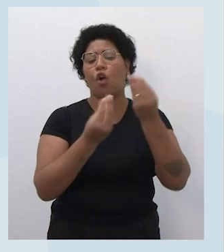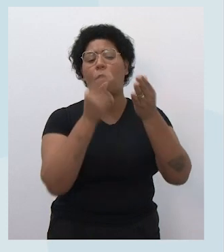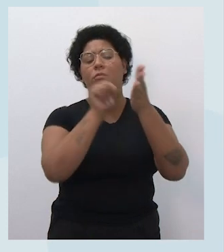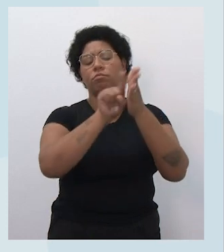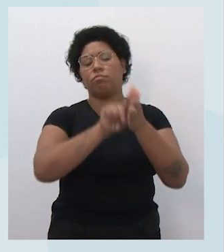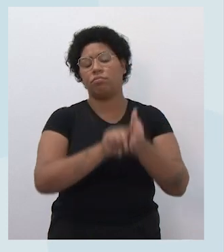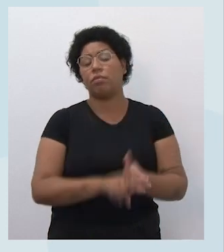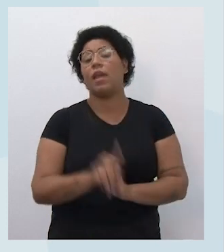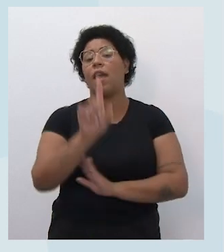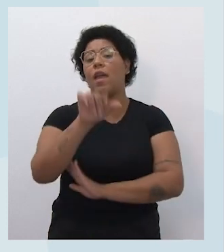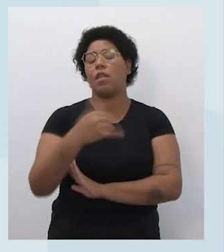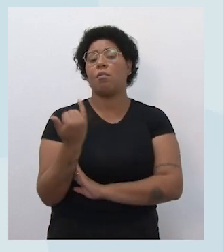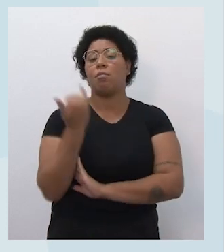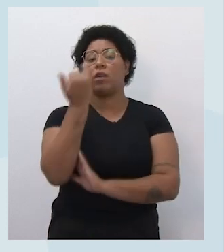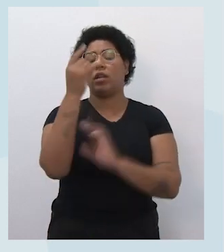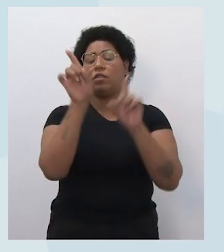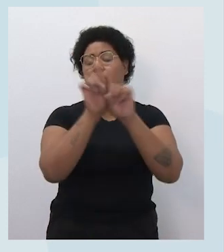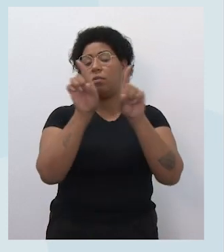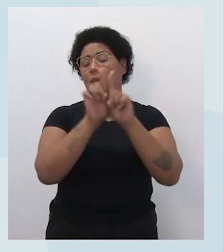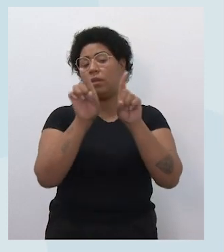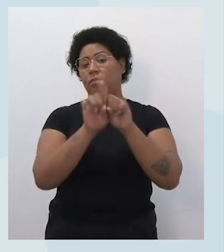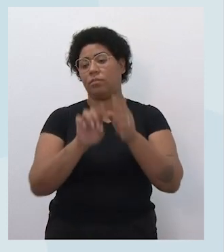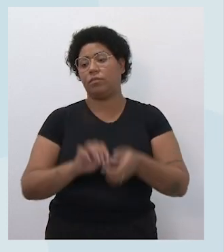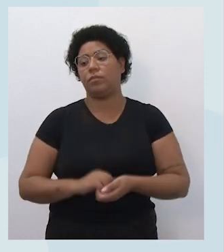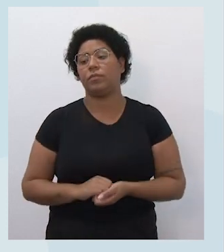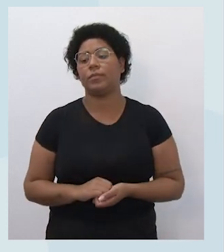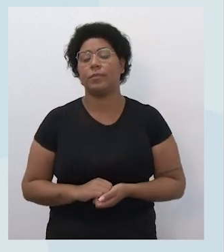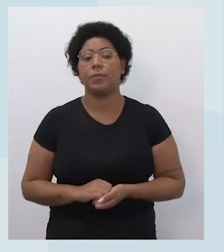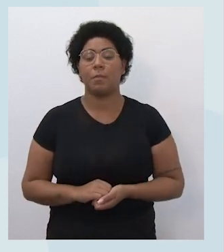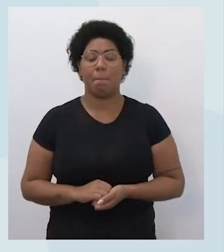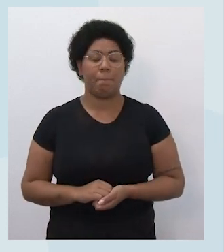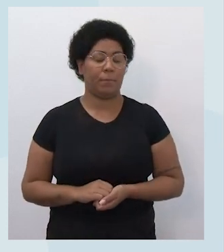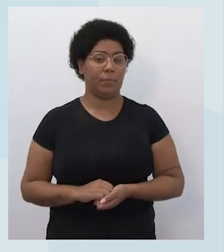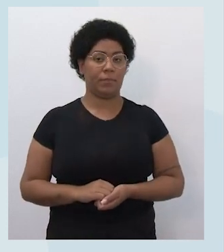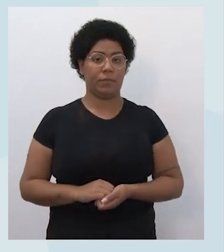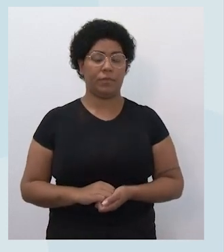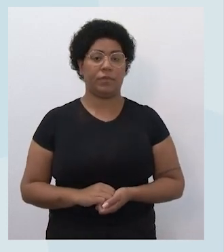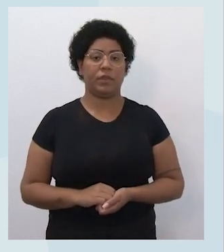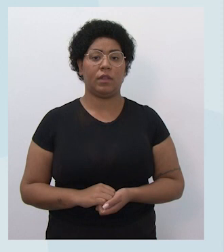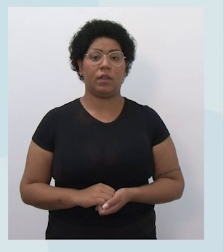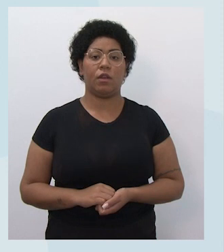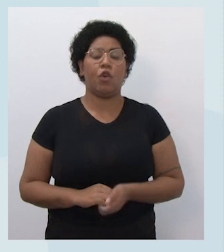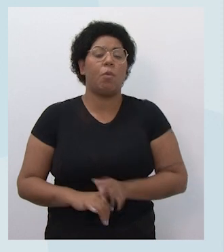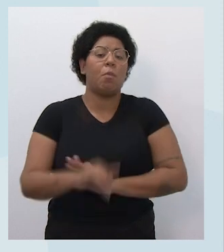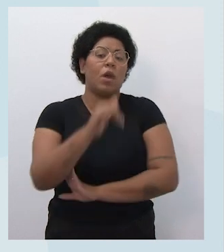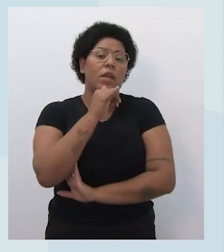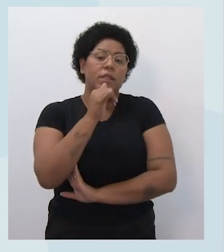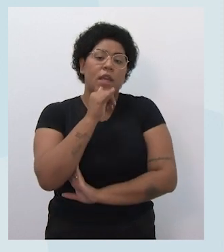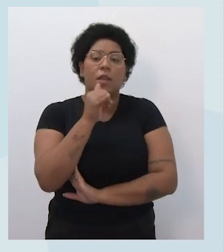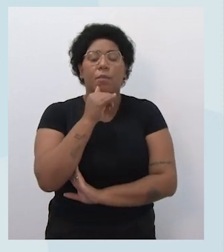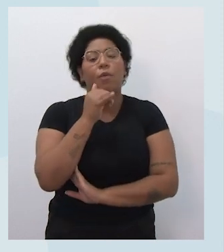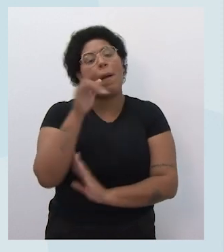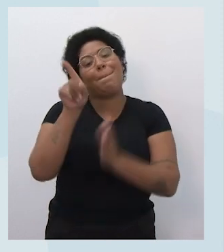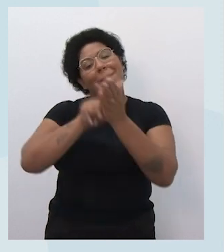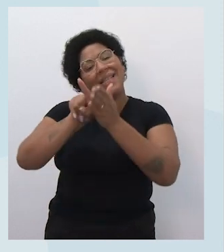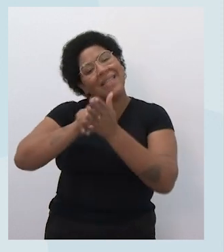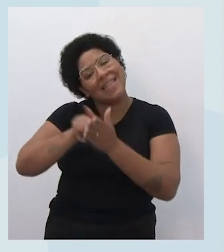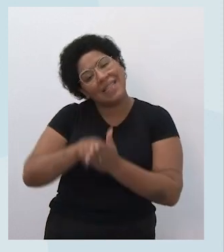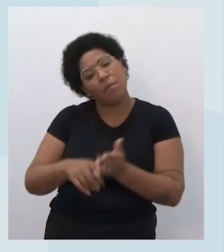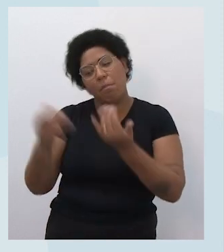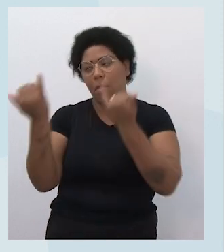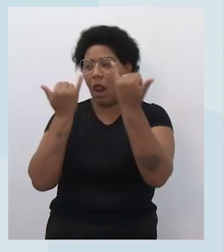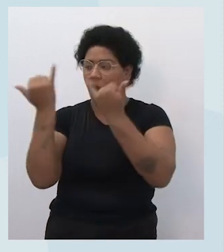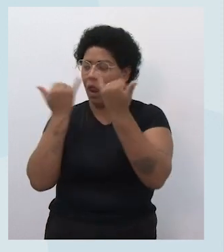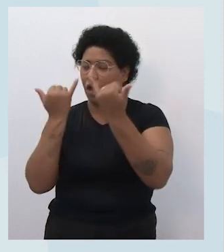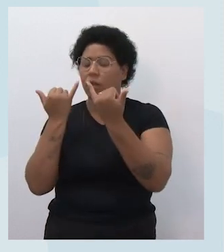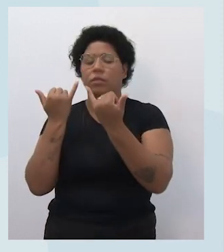extremamente importantes, principalmente no momento de agora, como eu disse, de oferta de informação, de tecnologias que cada vez